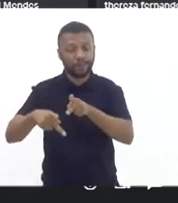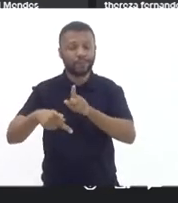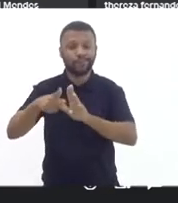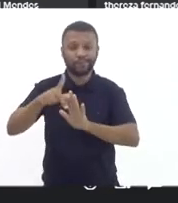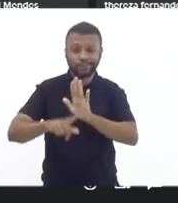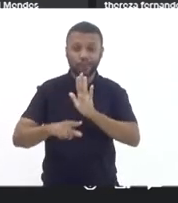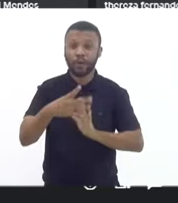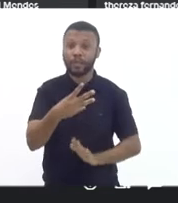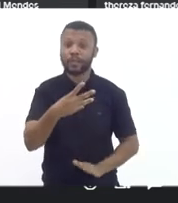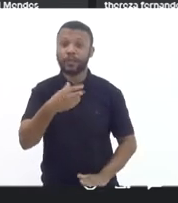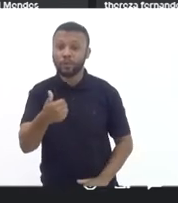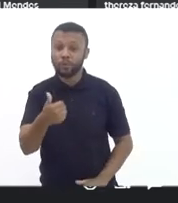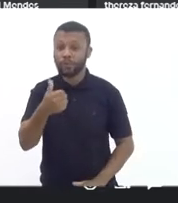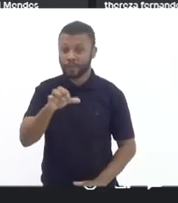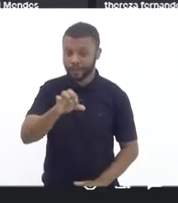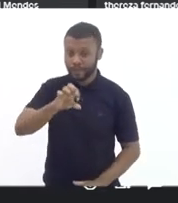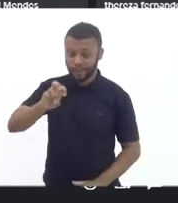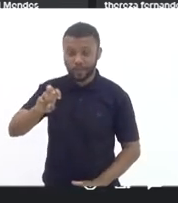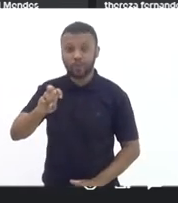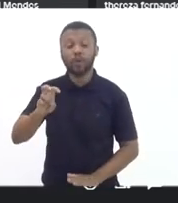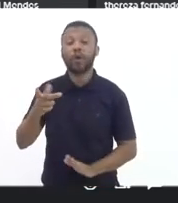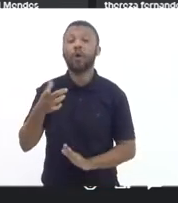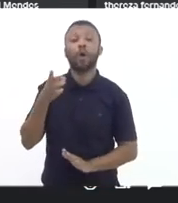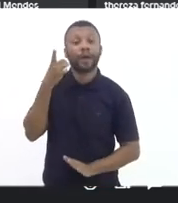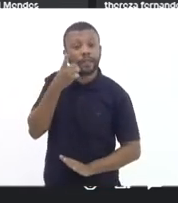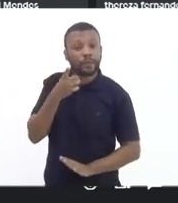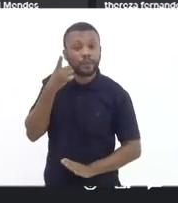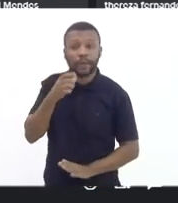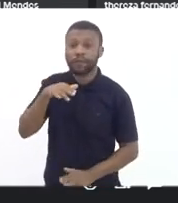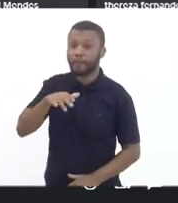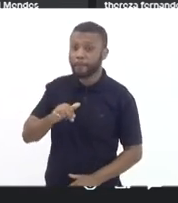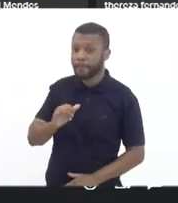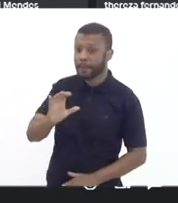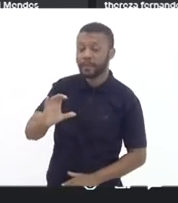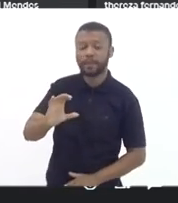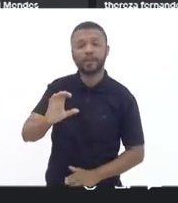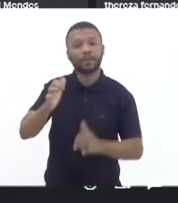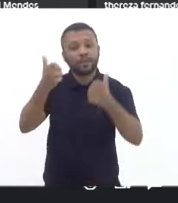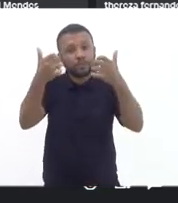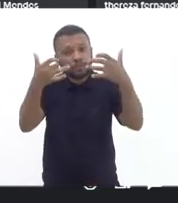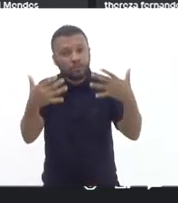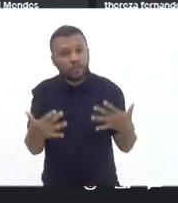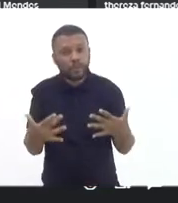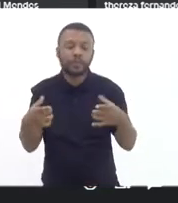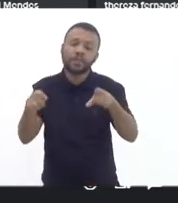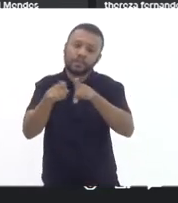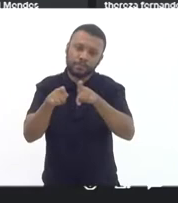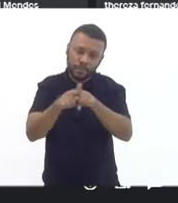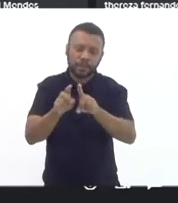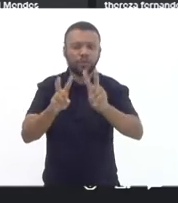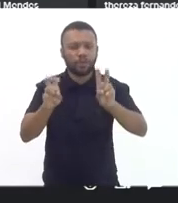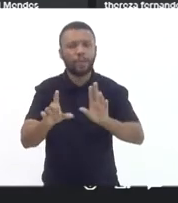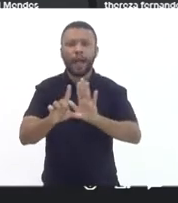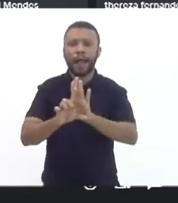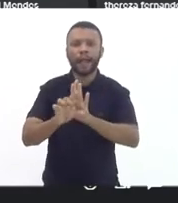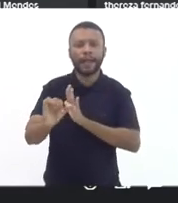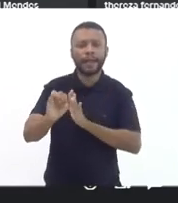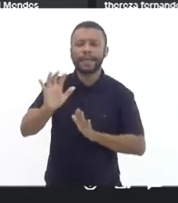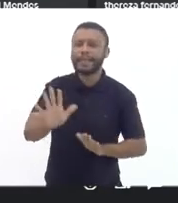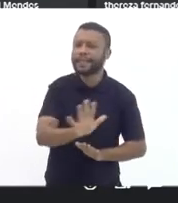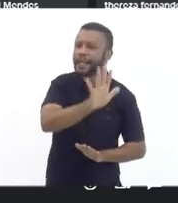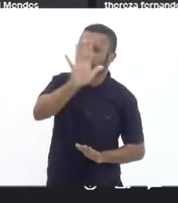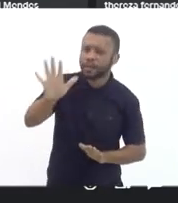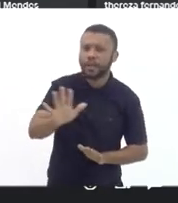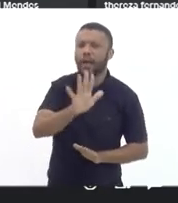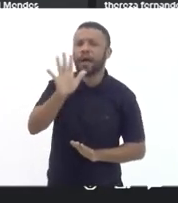emenda do deputado Mink também, replica o controle populacional de cães e gatos da lei nacional, que deve levar em consideração onde